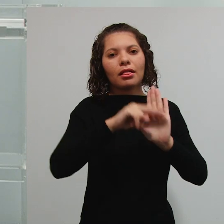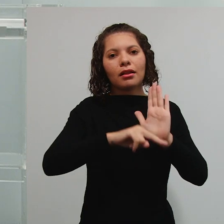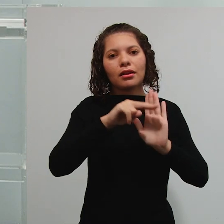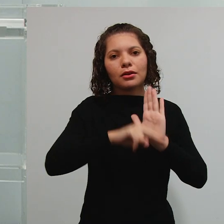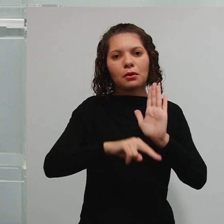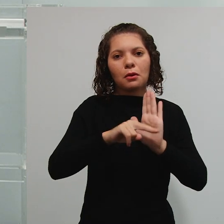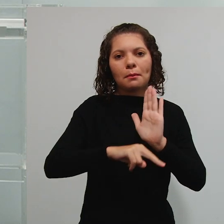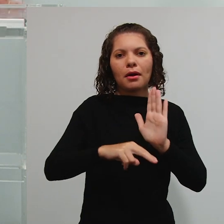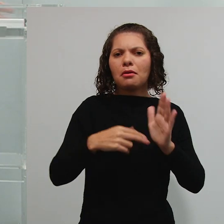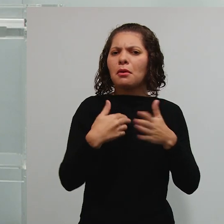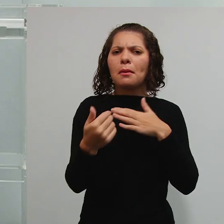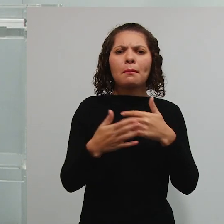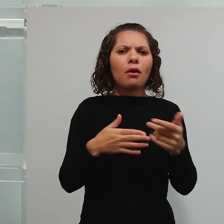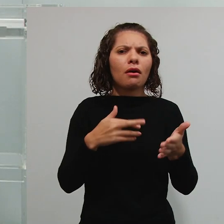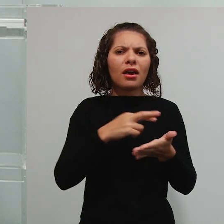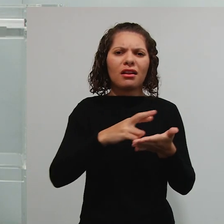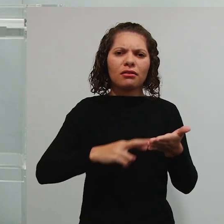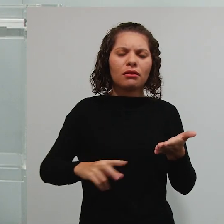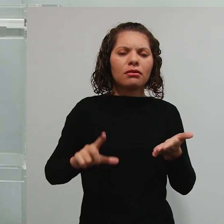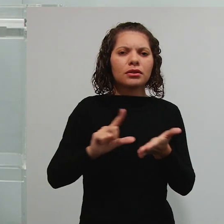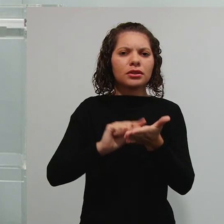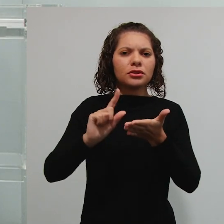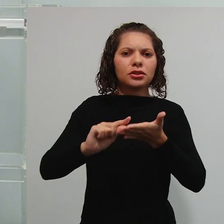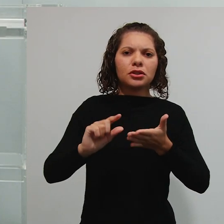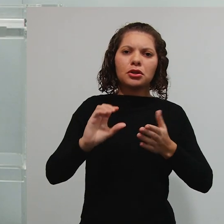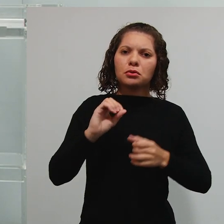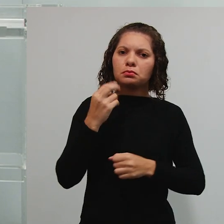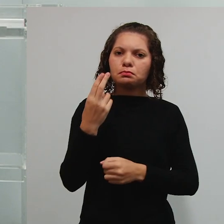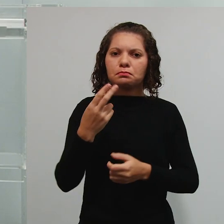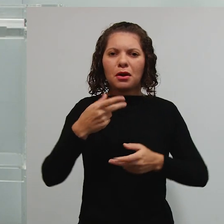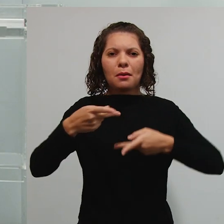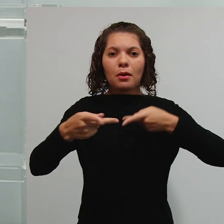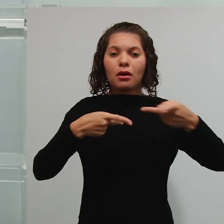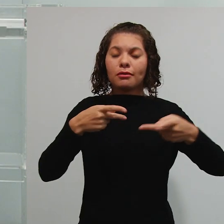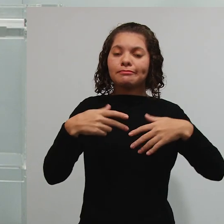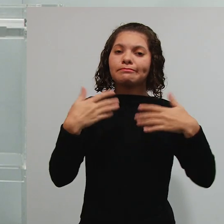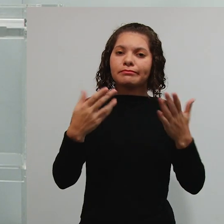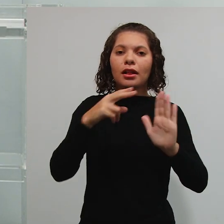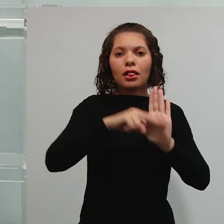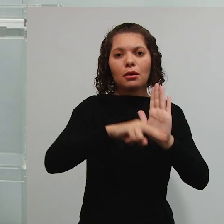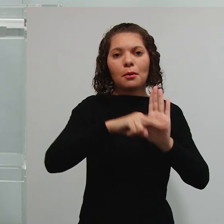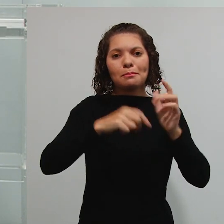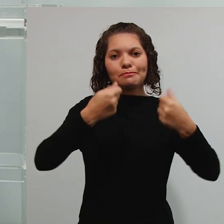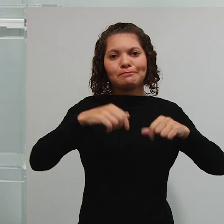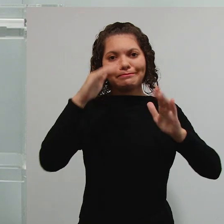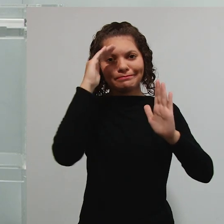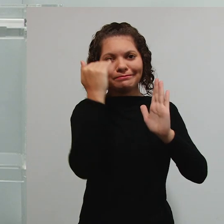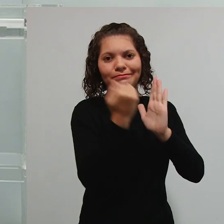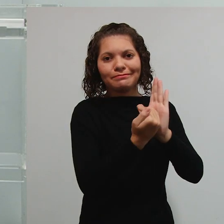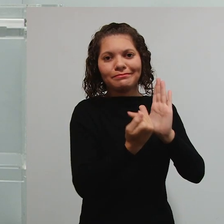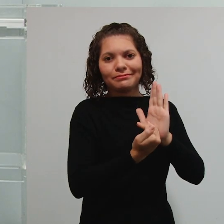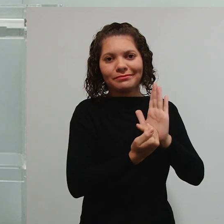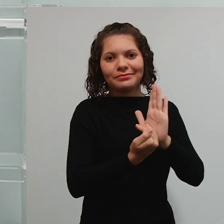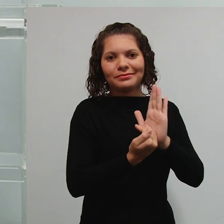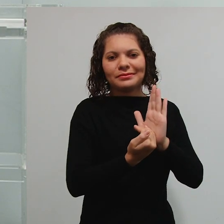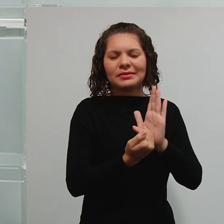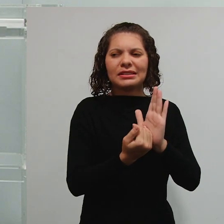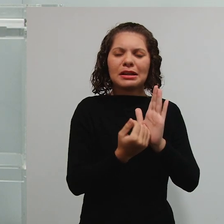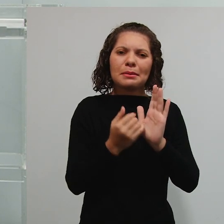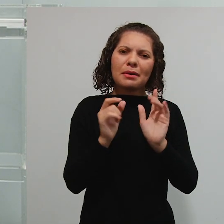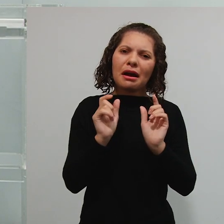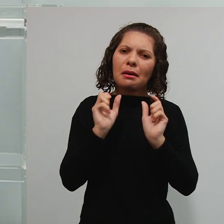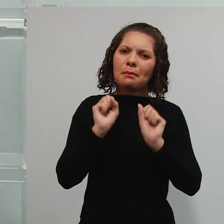de texto. Se é um relatório, se é um artigo, se é um projeto, tá? Essas são orientações gerais. Pode haver